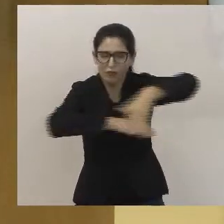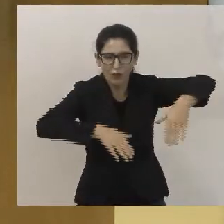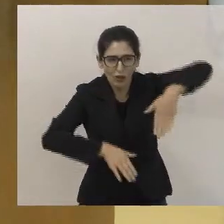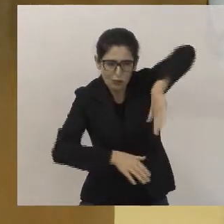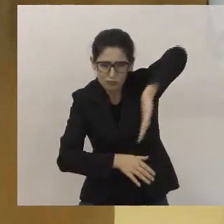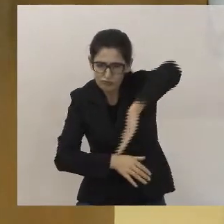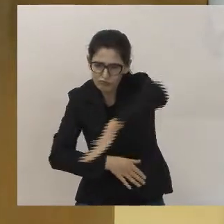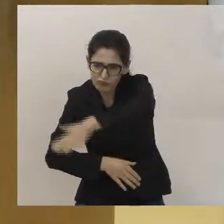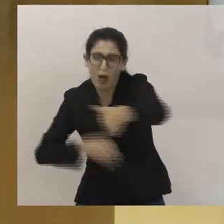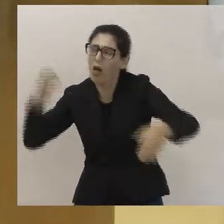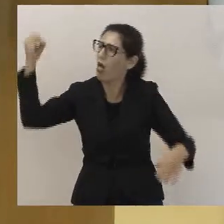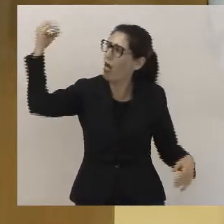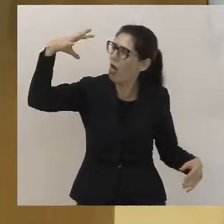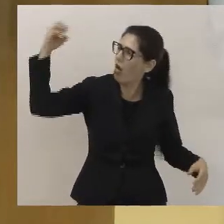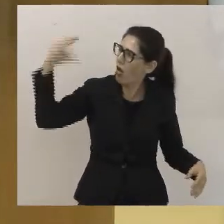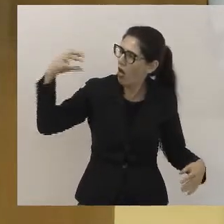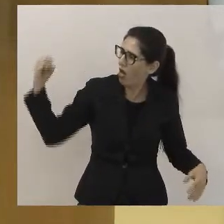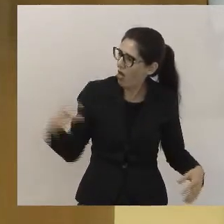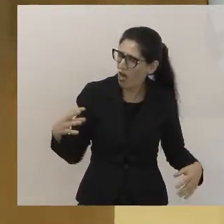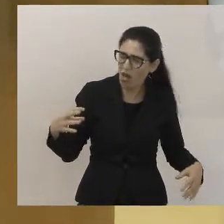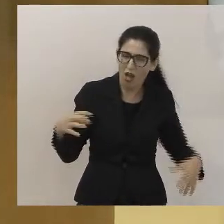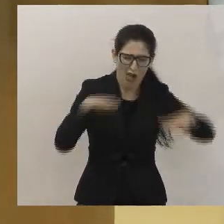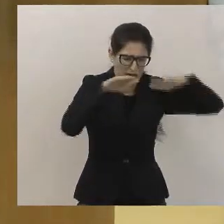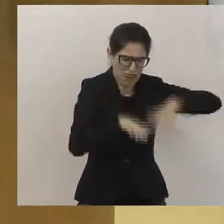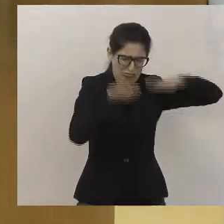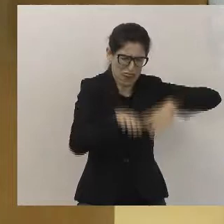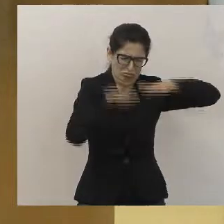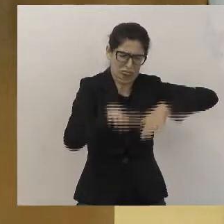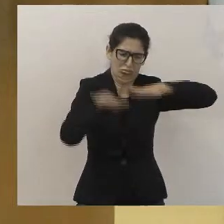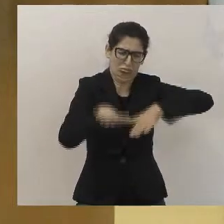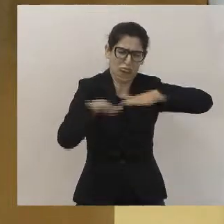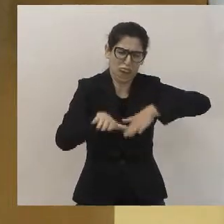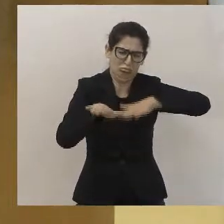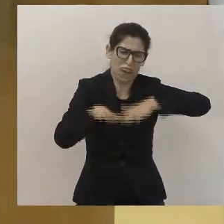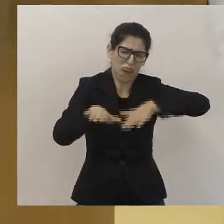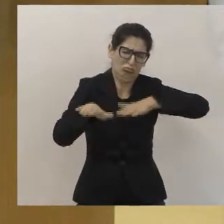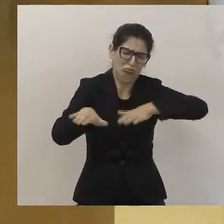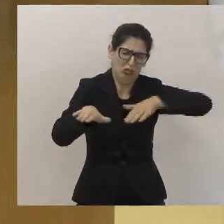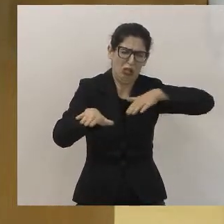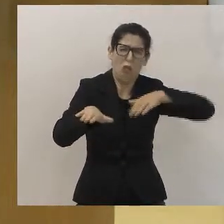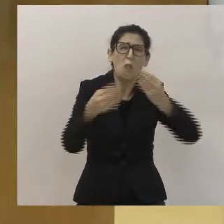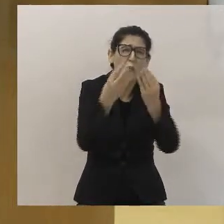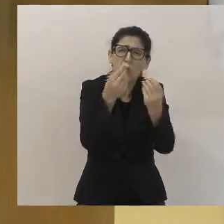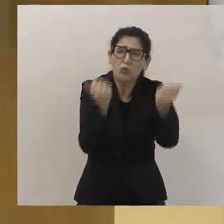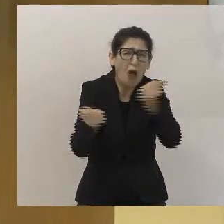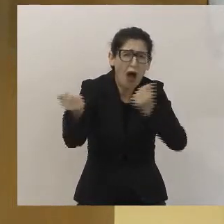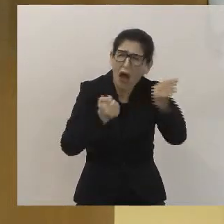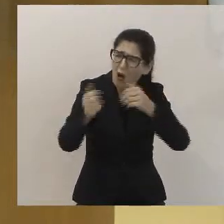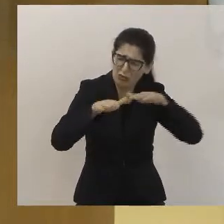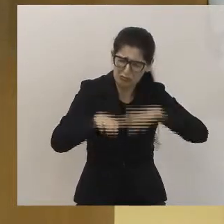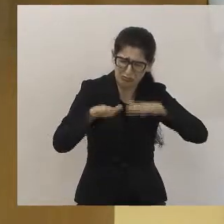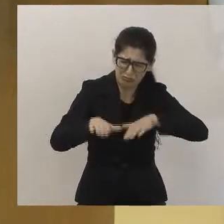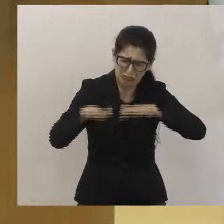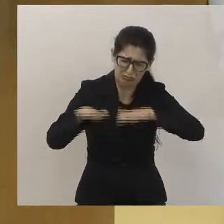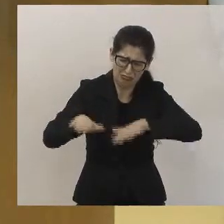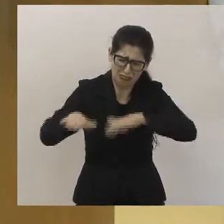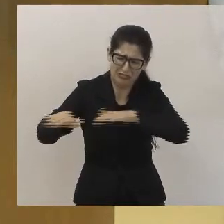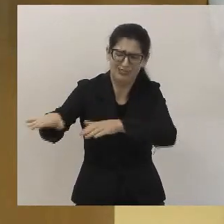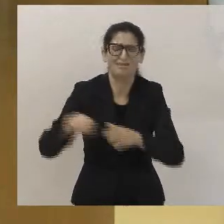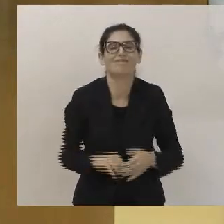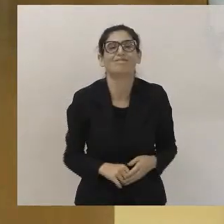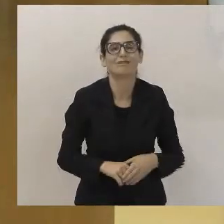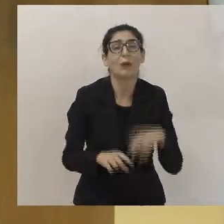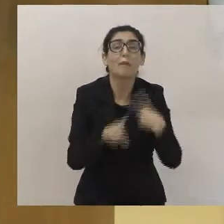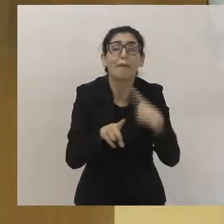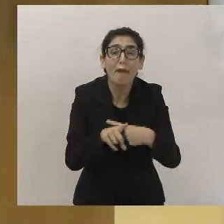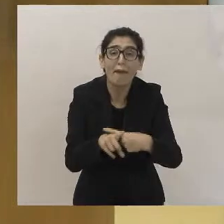colocar um semáforo travou tudo porque faz o que faz as coisas sem ter planejamento